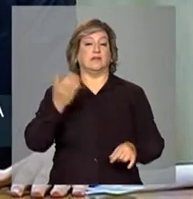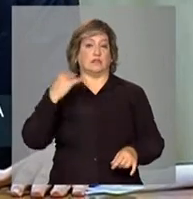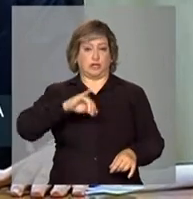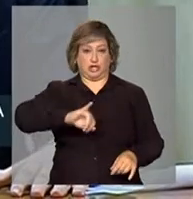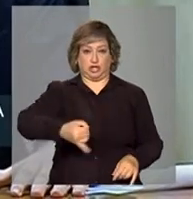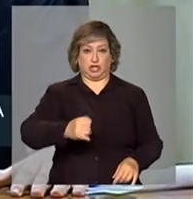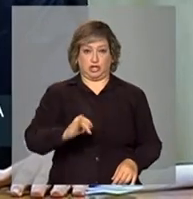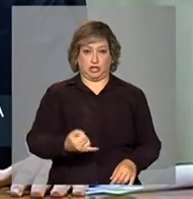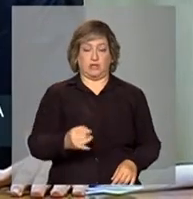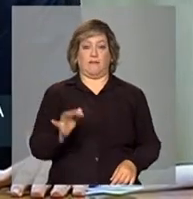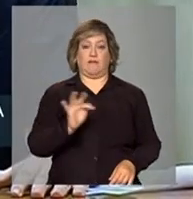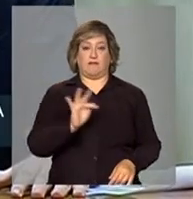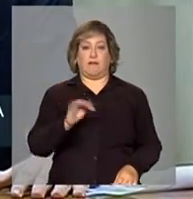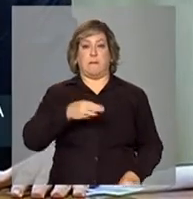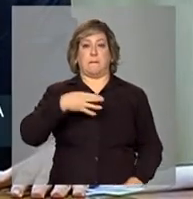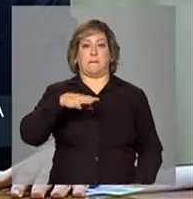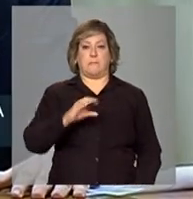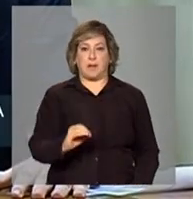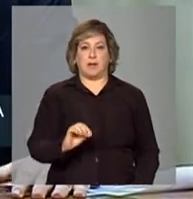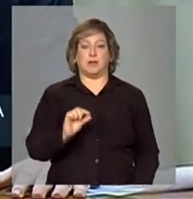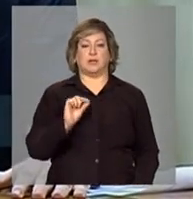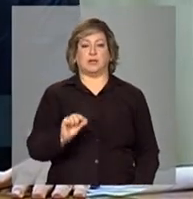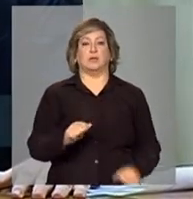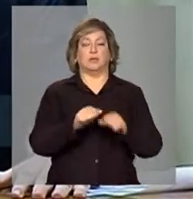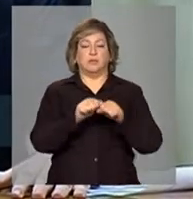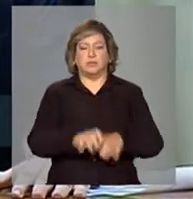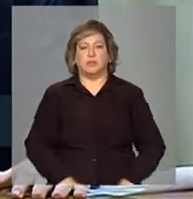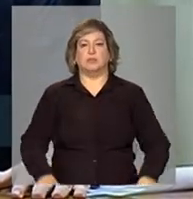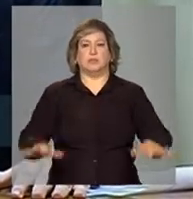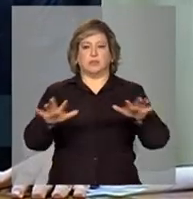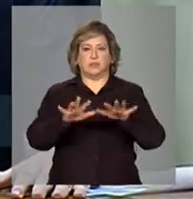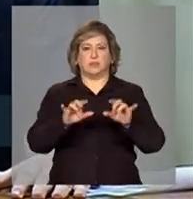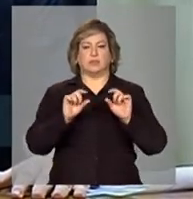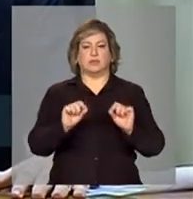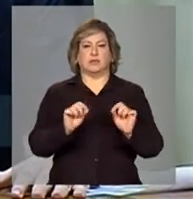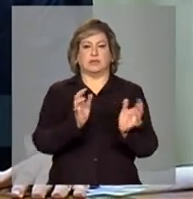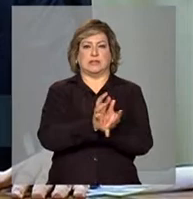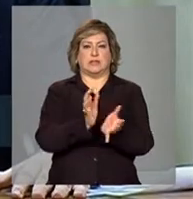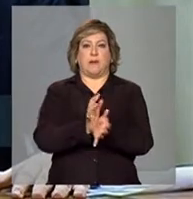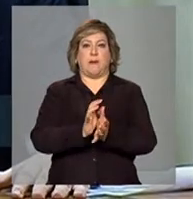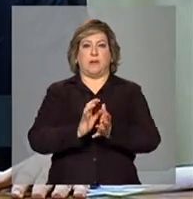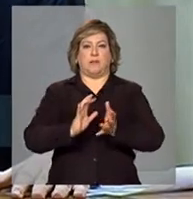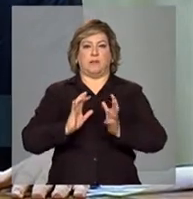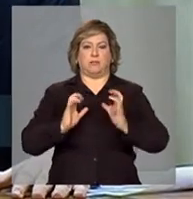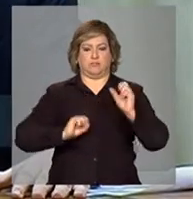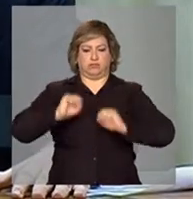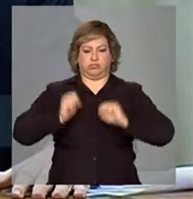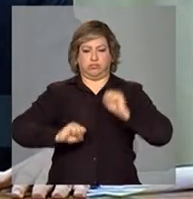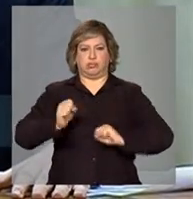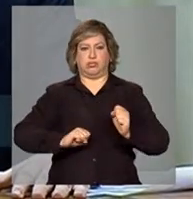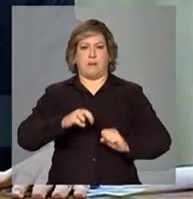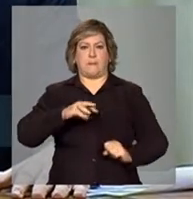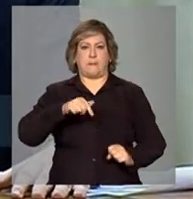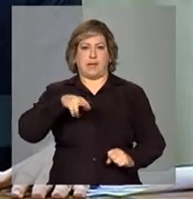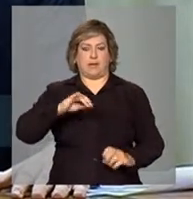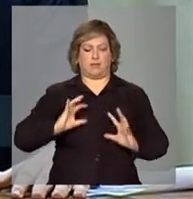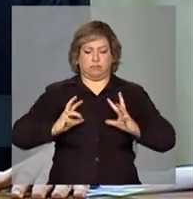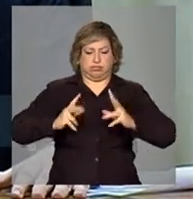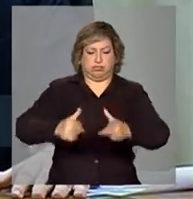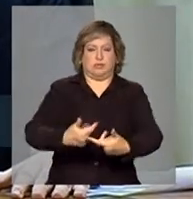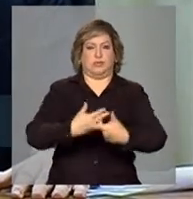janeiro fevereiro e março disseminou-se por setor de máquinas e equipamentos máquinas